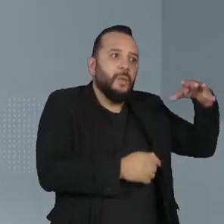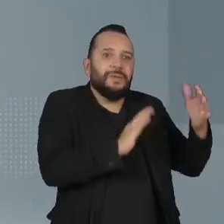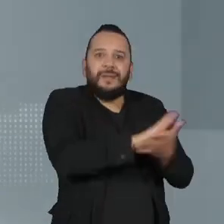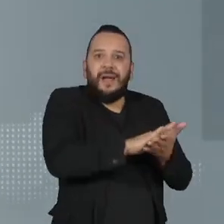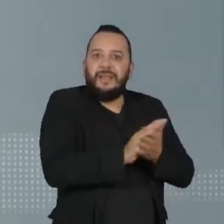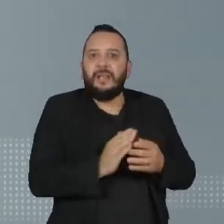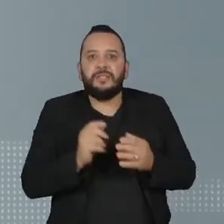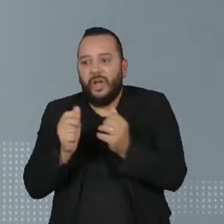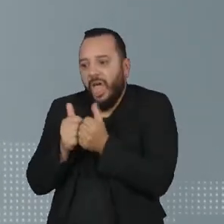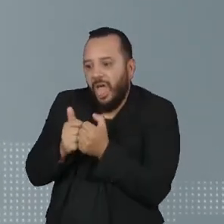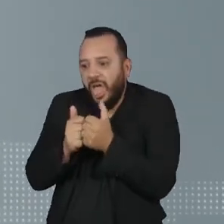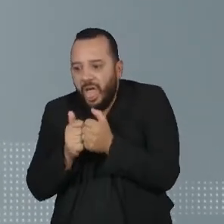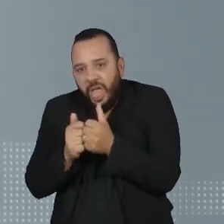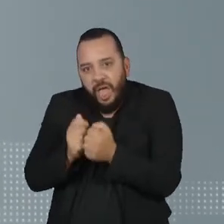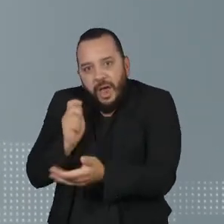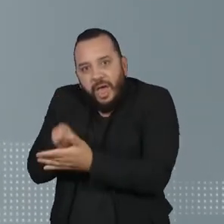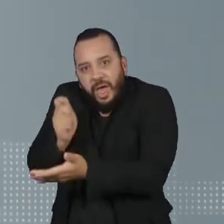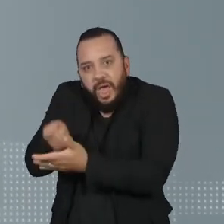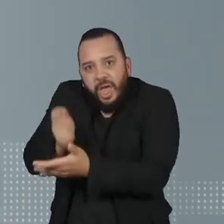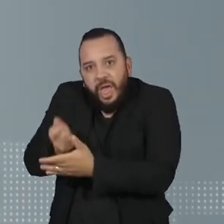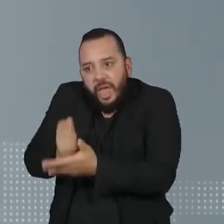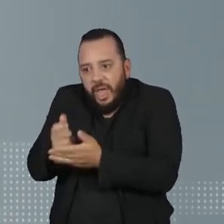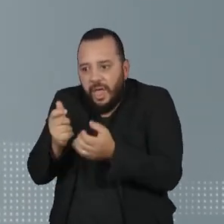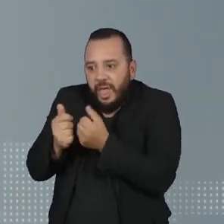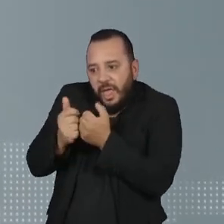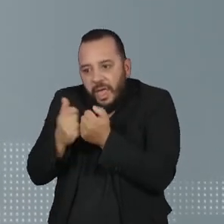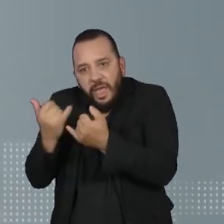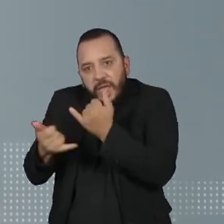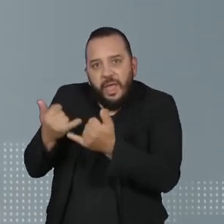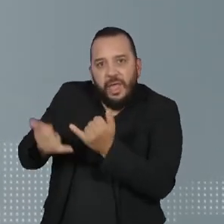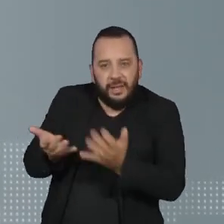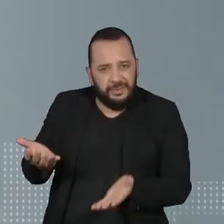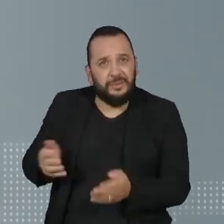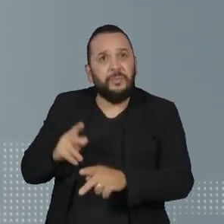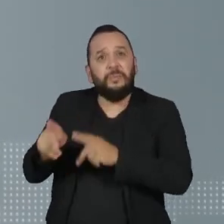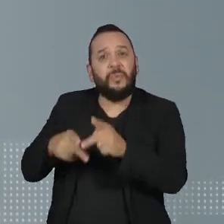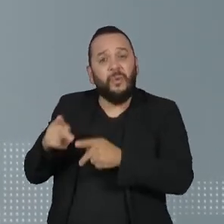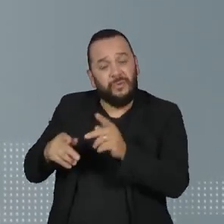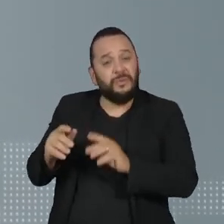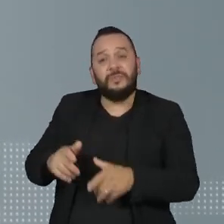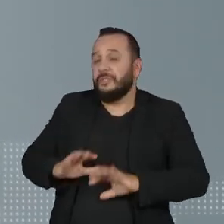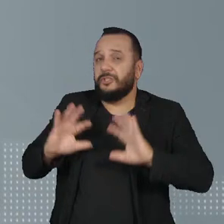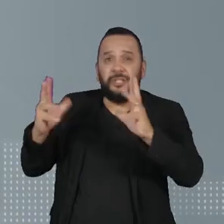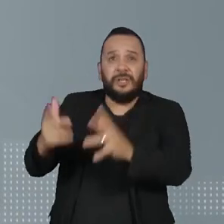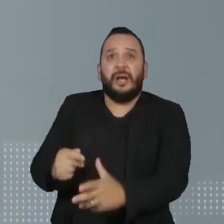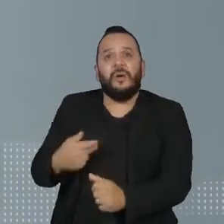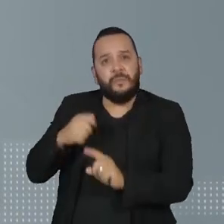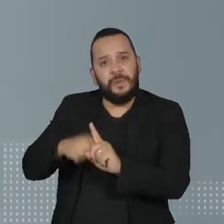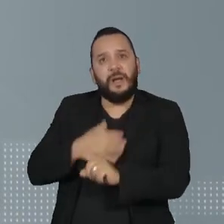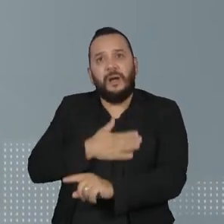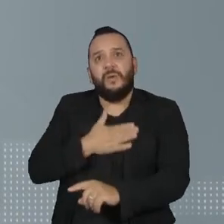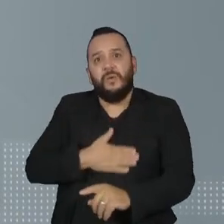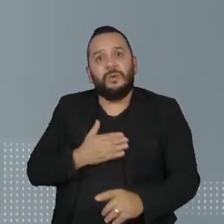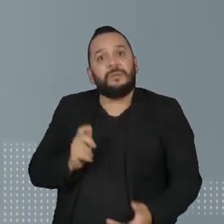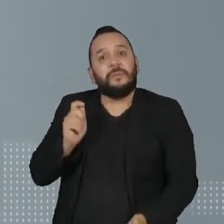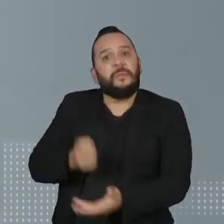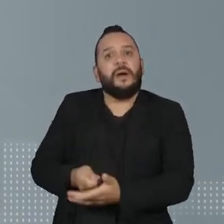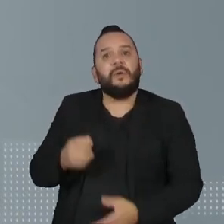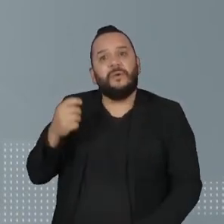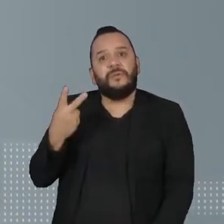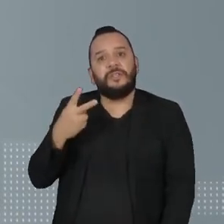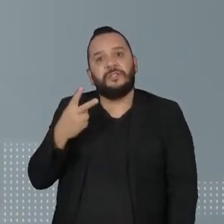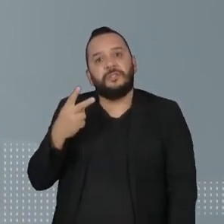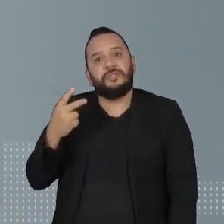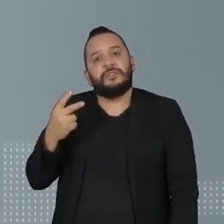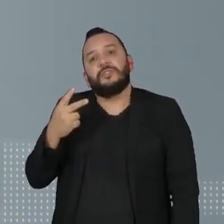a população, em geral, os gastos com apostas eletrônicas só em agosto ficou em quase 21 bilhões de